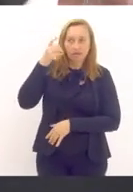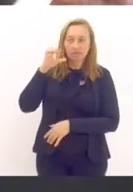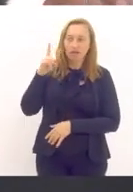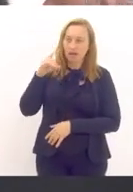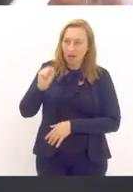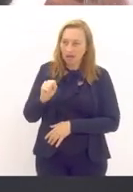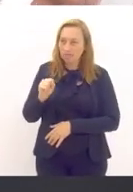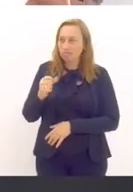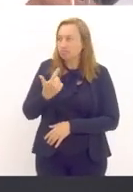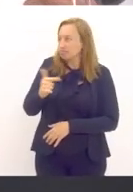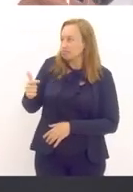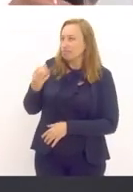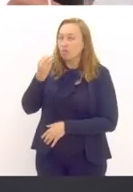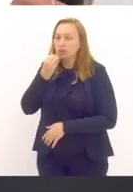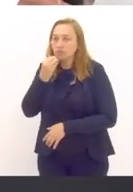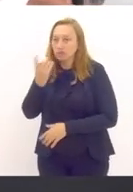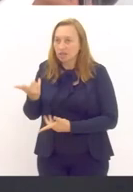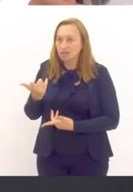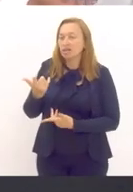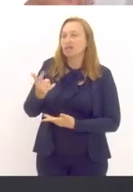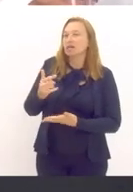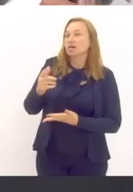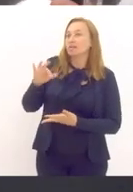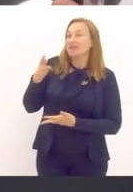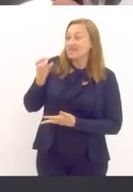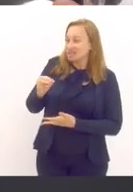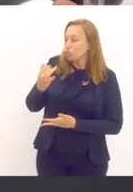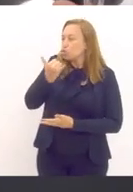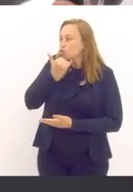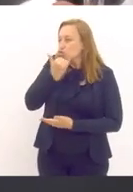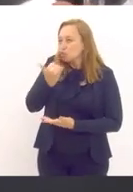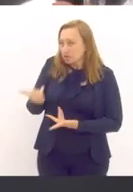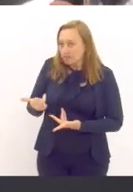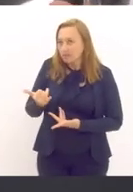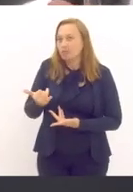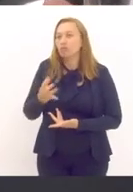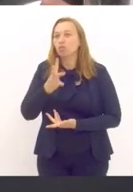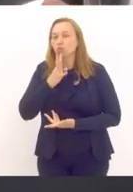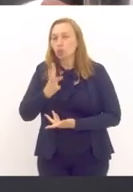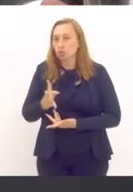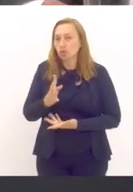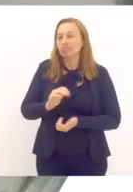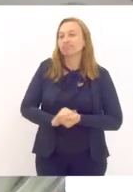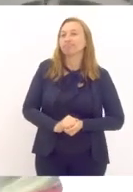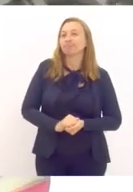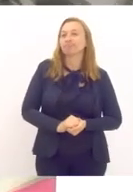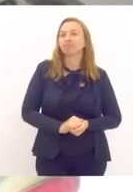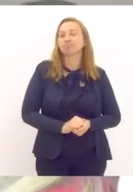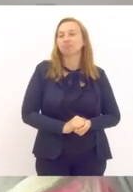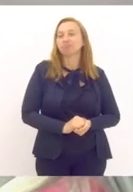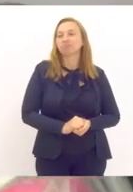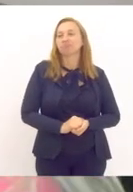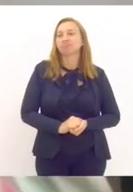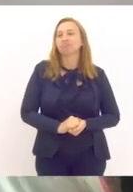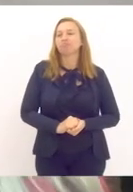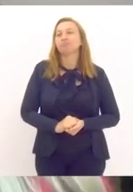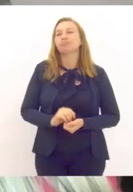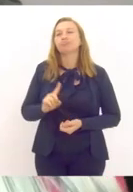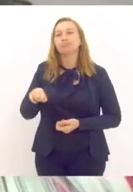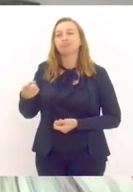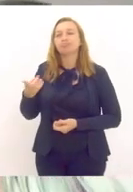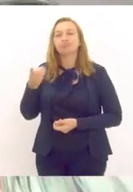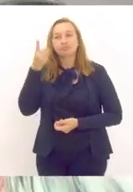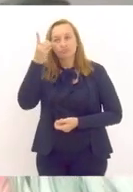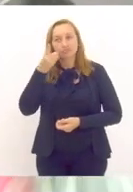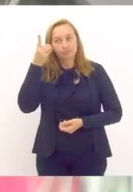tido a oportunidade. Carlos Macedo, que eu não tive a oportunidade ainda de conhecer. Aproveitar aos deputados, colegas